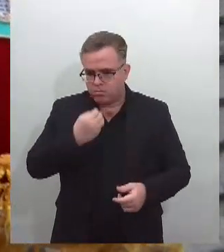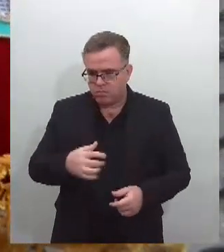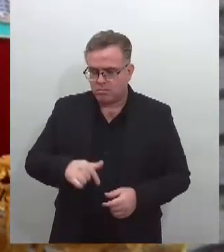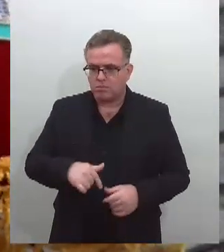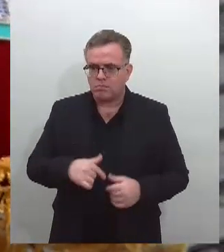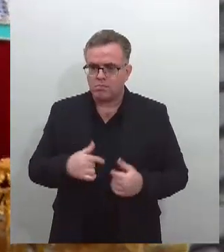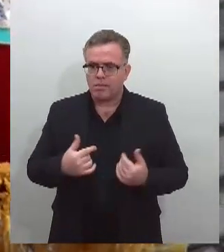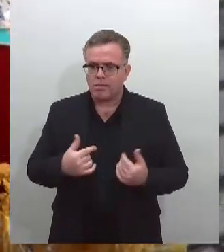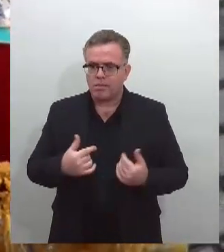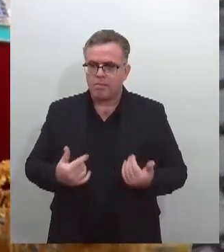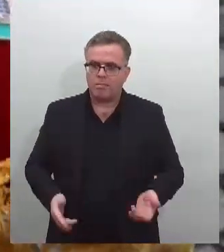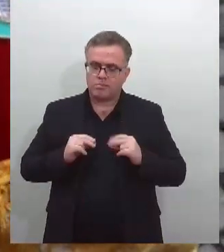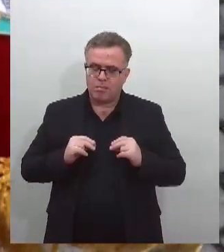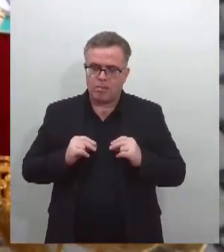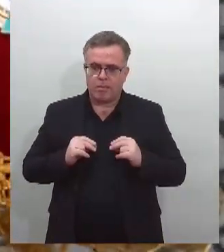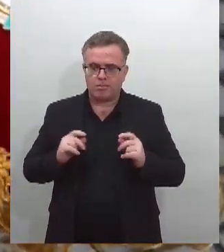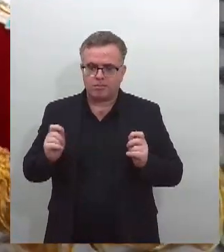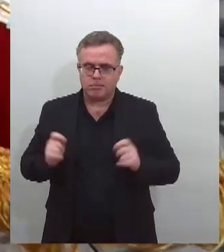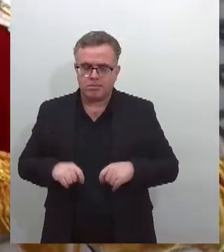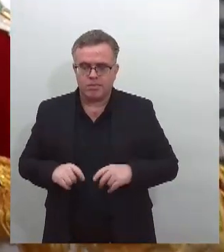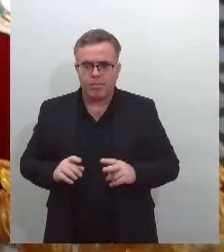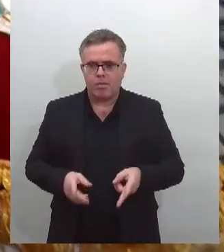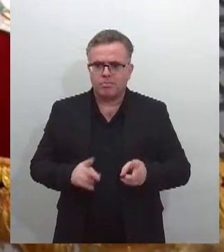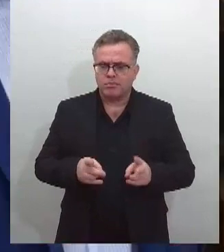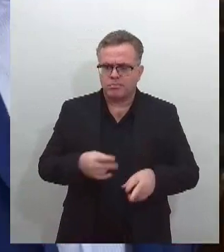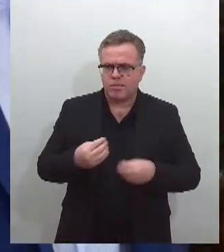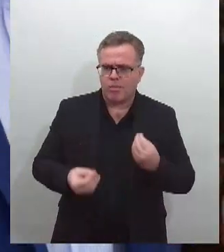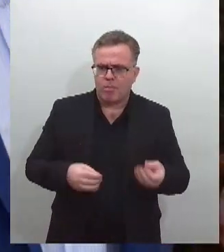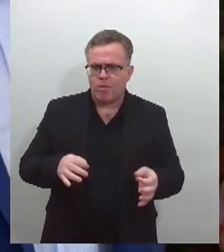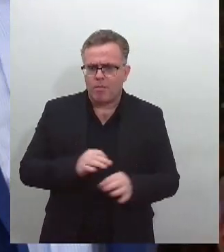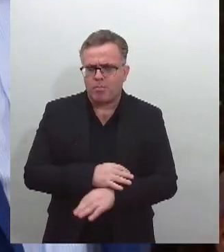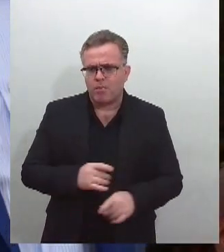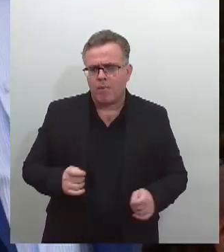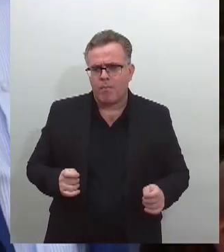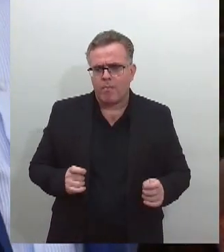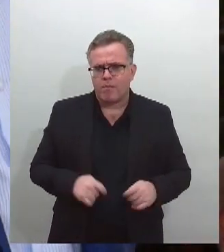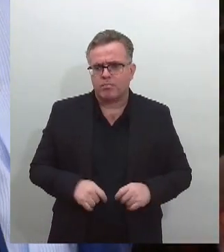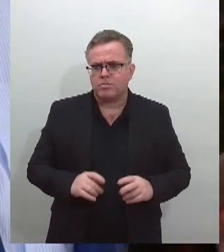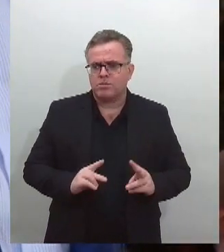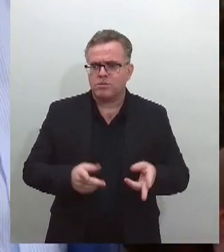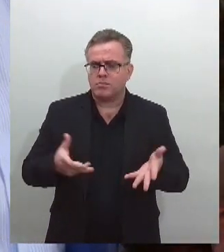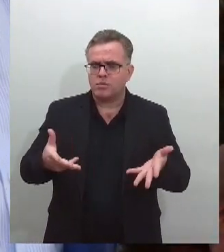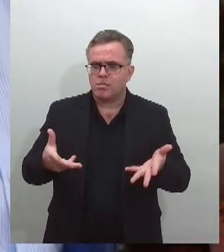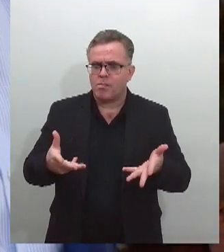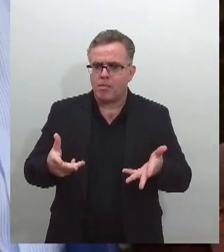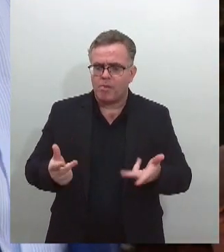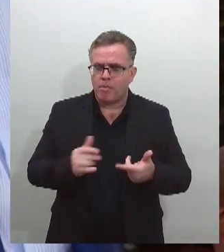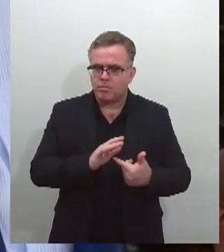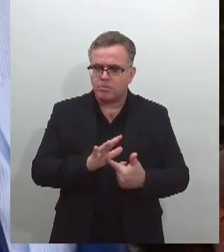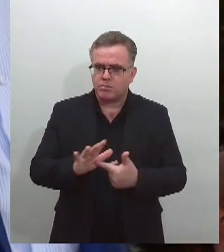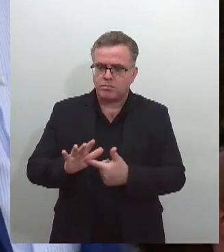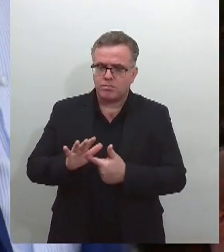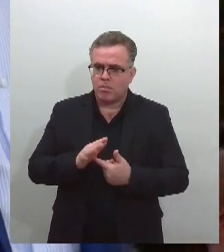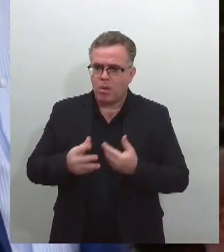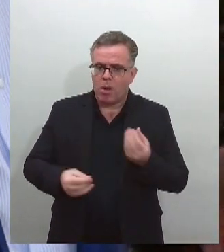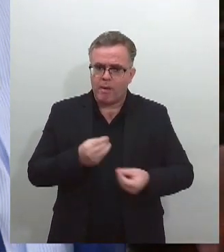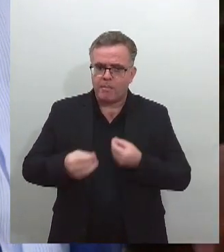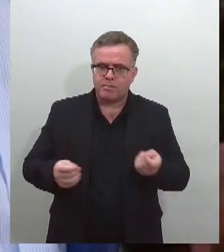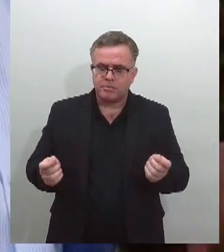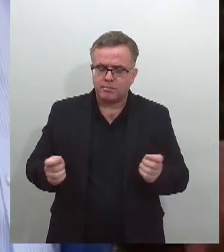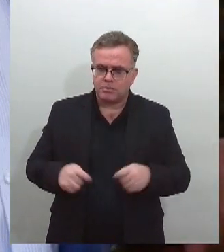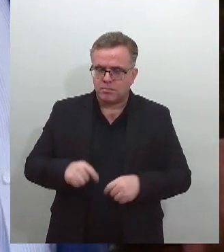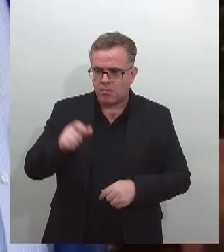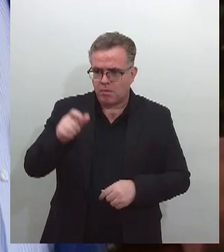Turismo de Sergipe, com o nome de Silvia de Oliveira, foi uma forma de destacar o legado deixado por essa personalidade e